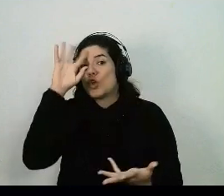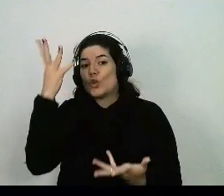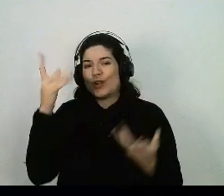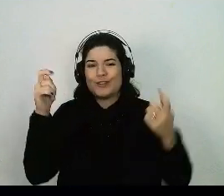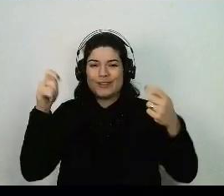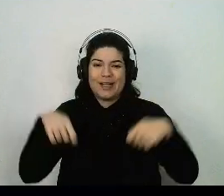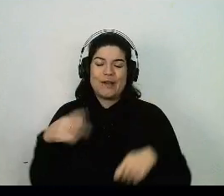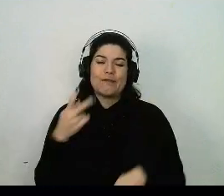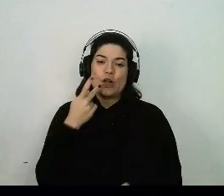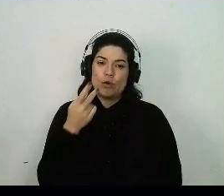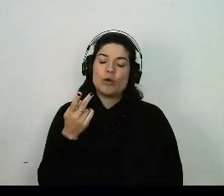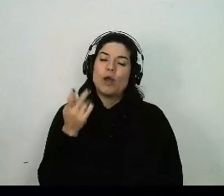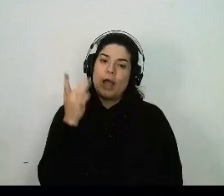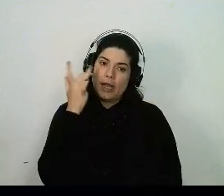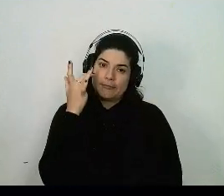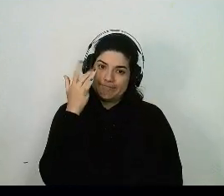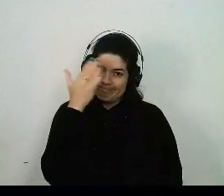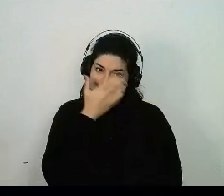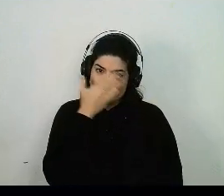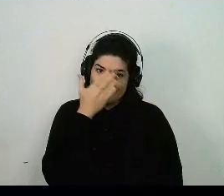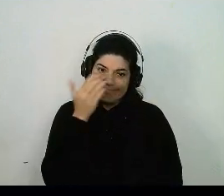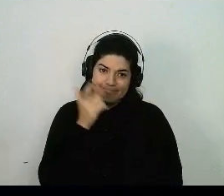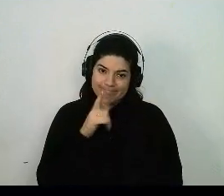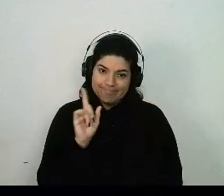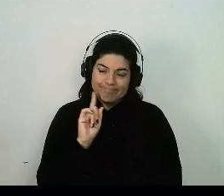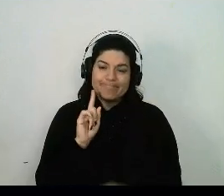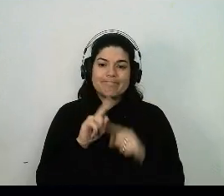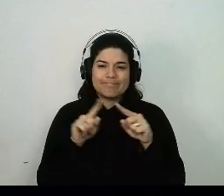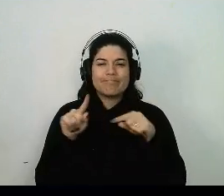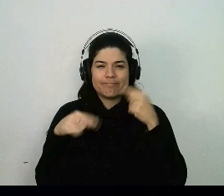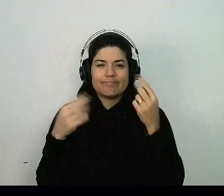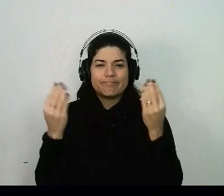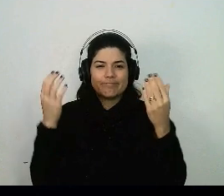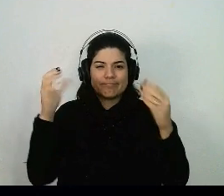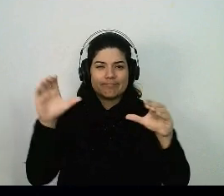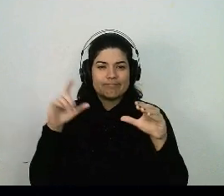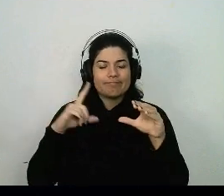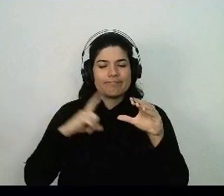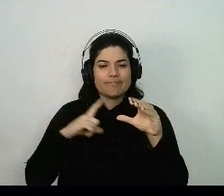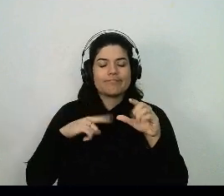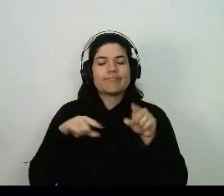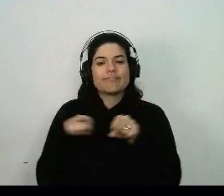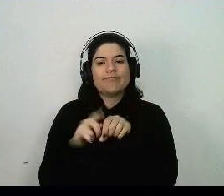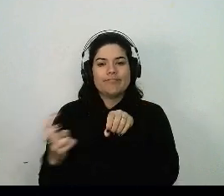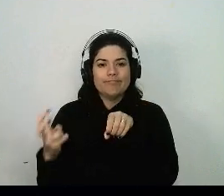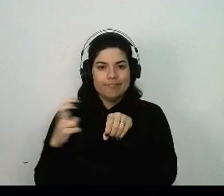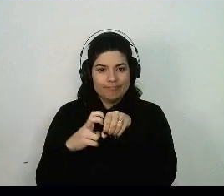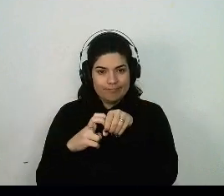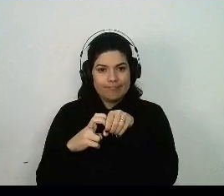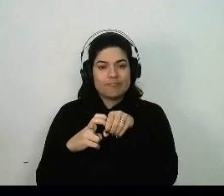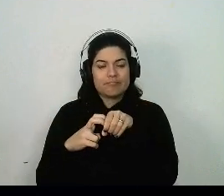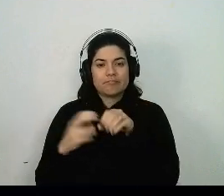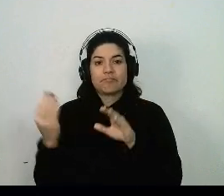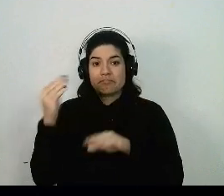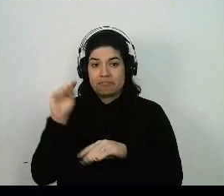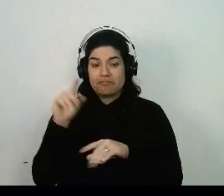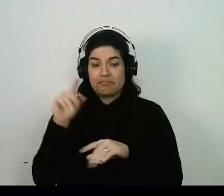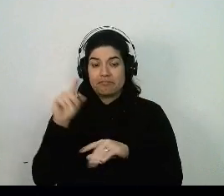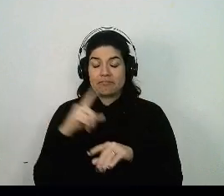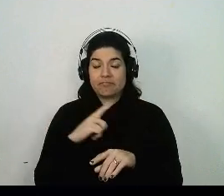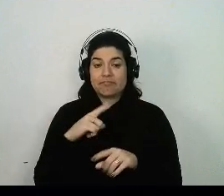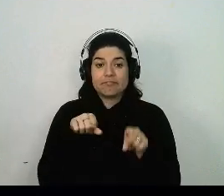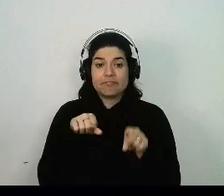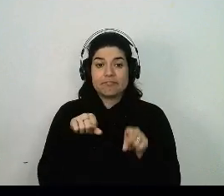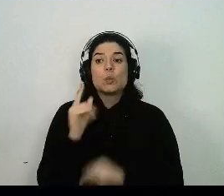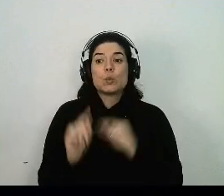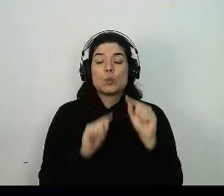acho que também vocês não vão conseguir enxergar, mas isso vai estar disponível depois, e o código está no GitHub também, que eu vou mostrar depois. Ela está dizendo ali